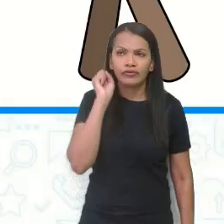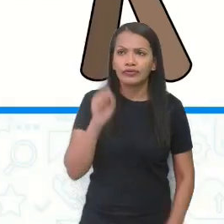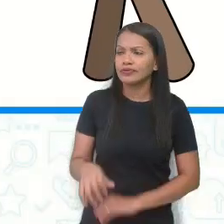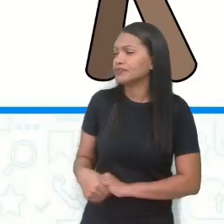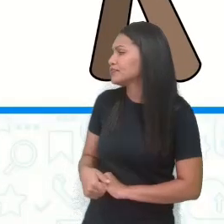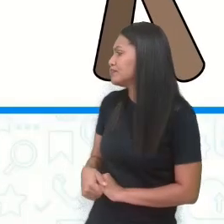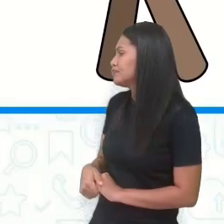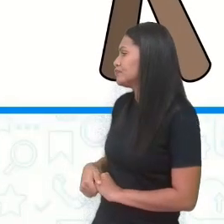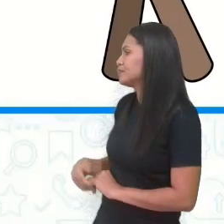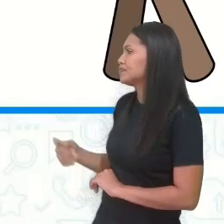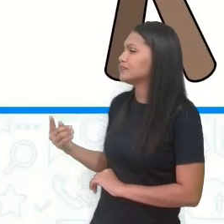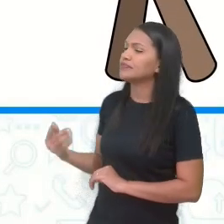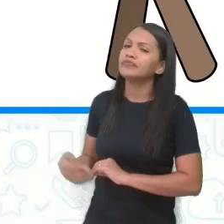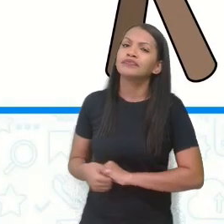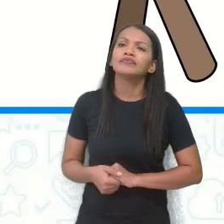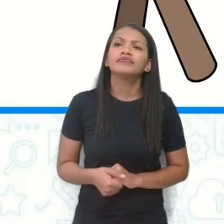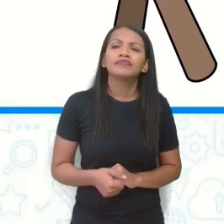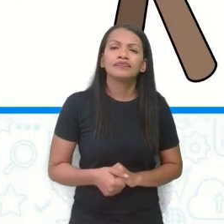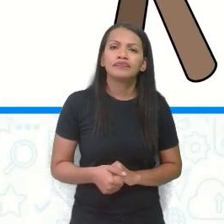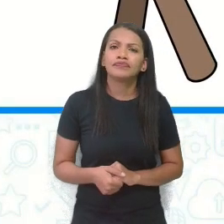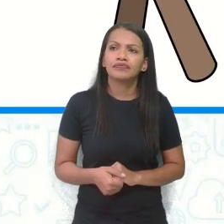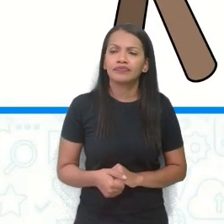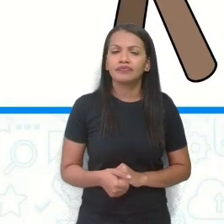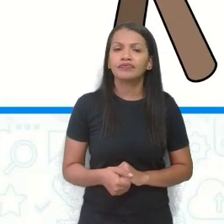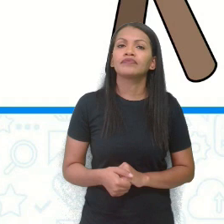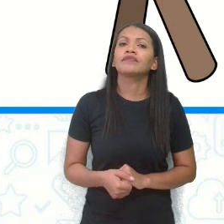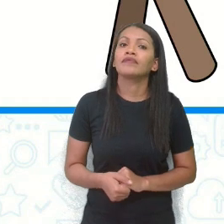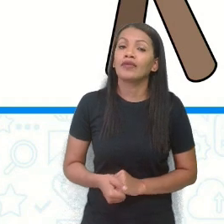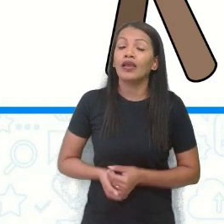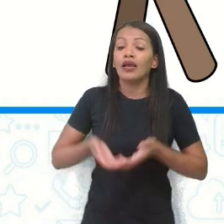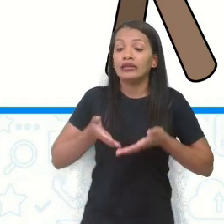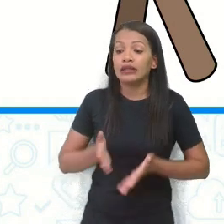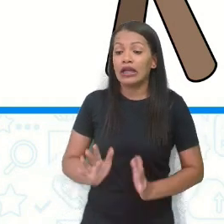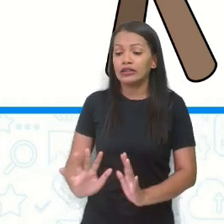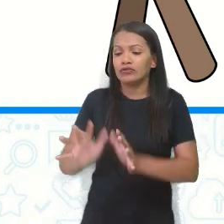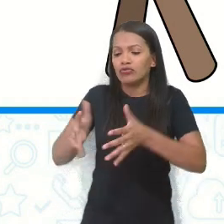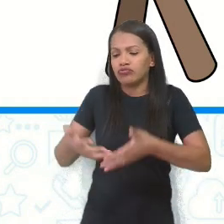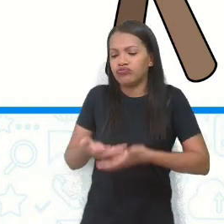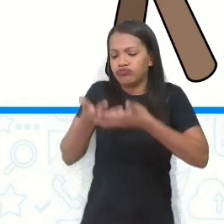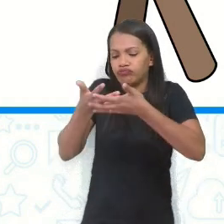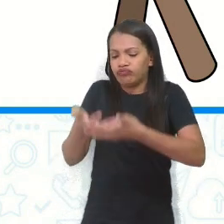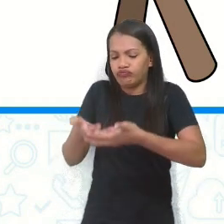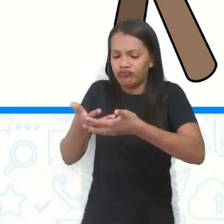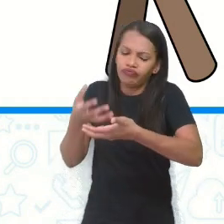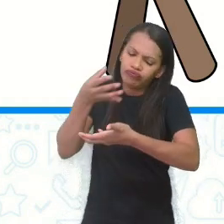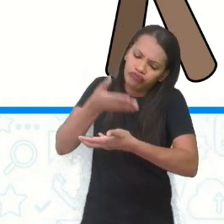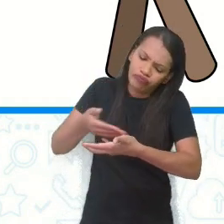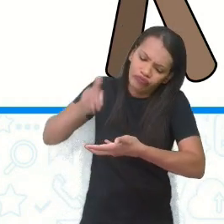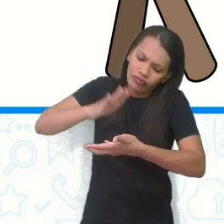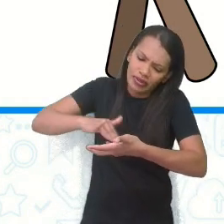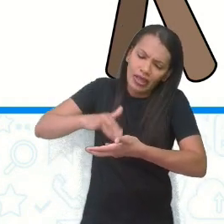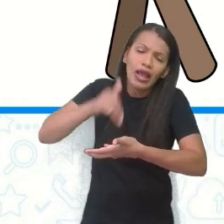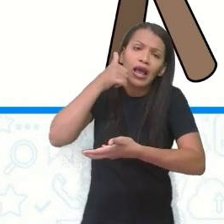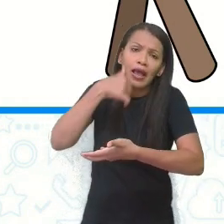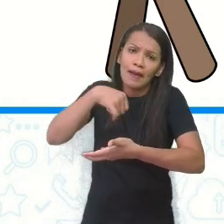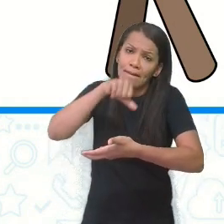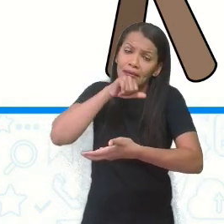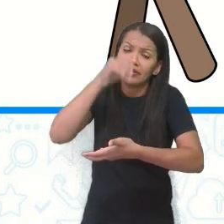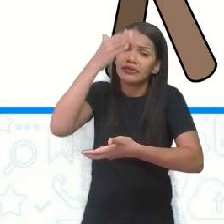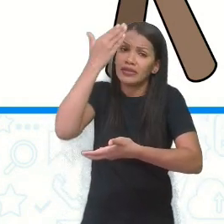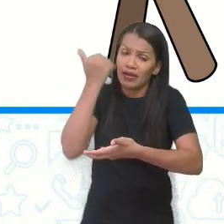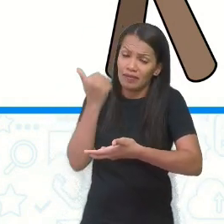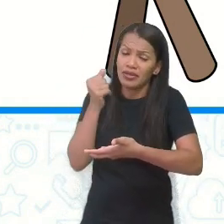Segunda estrofe. Nasceu sobre as palhas o nosso menino, mas a mãe sabia que ele era